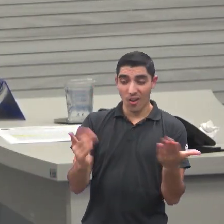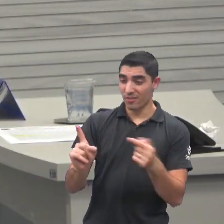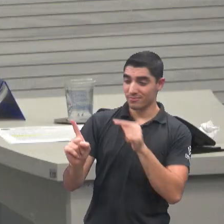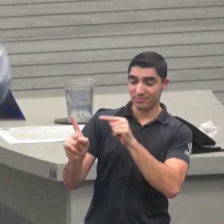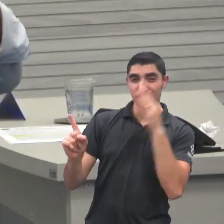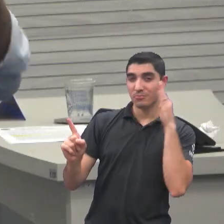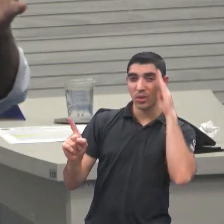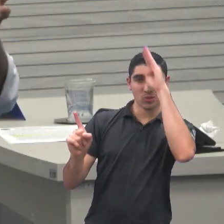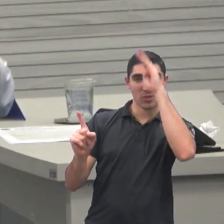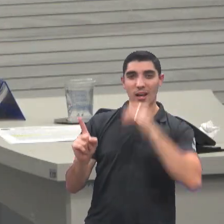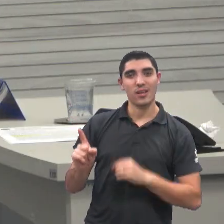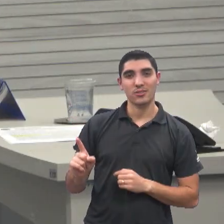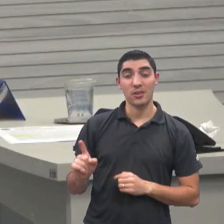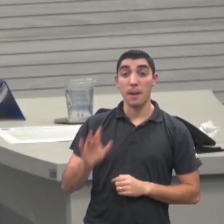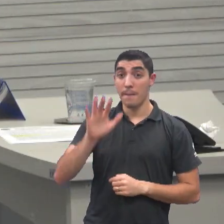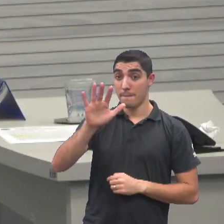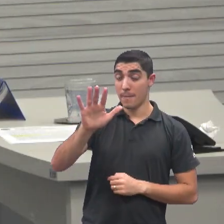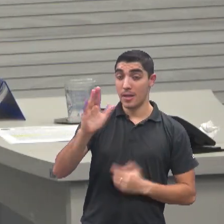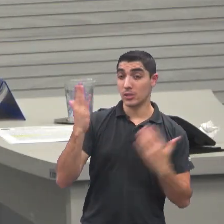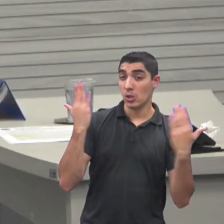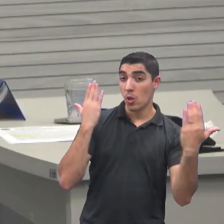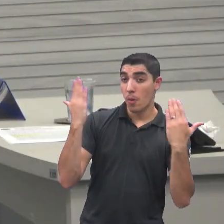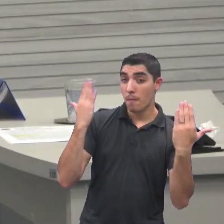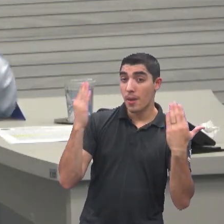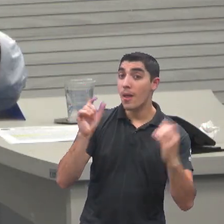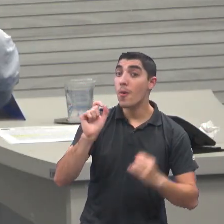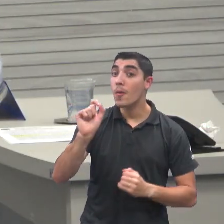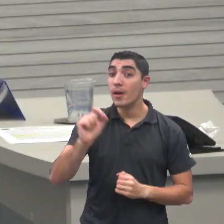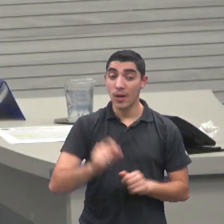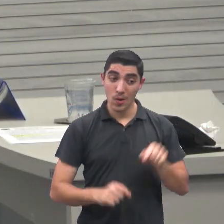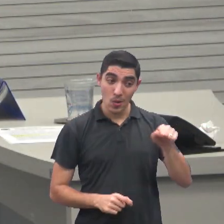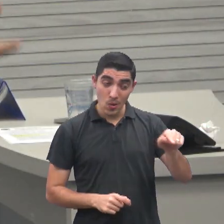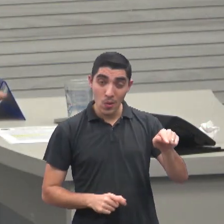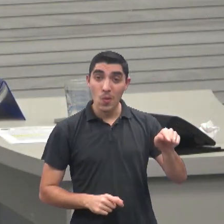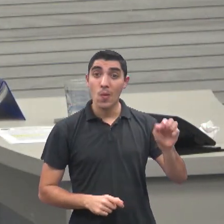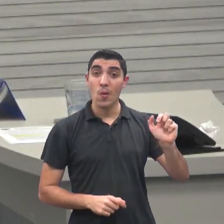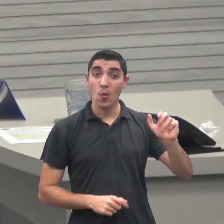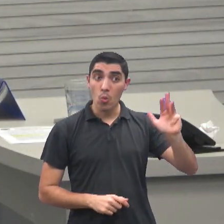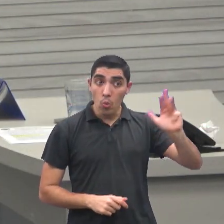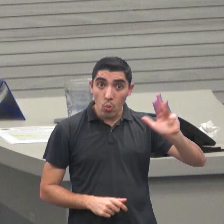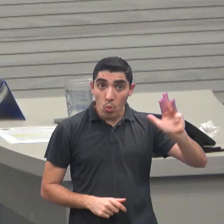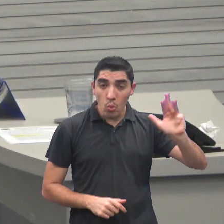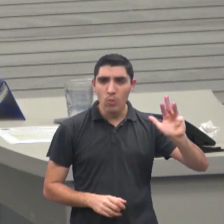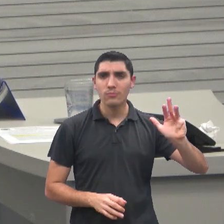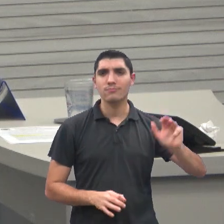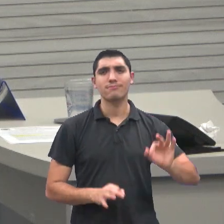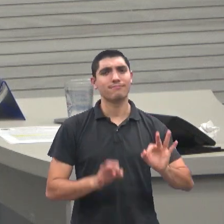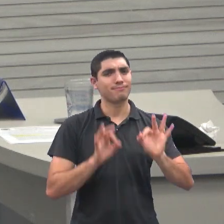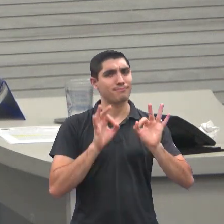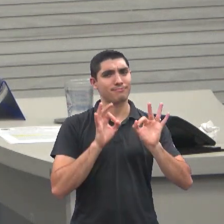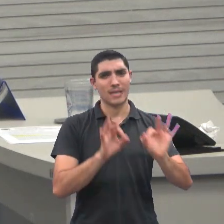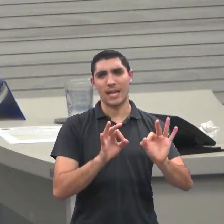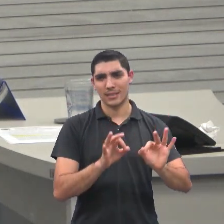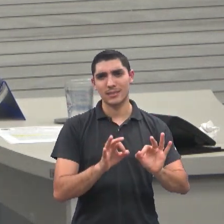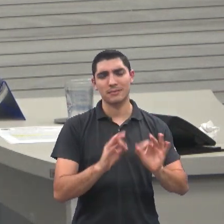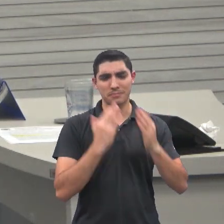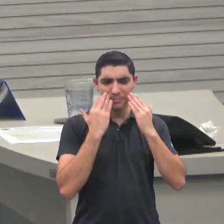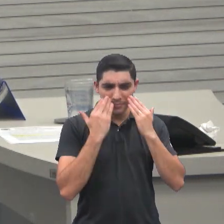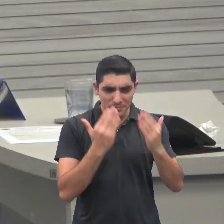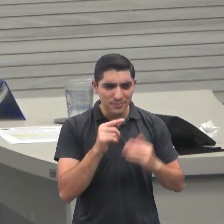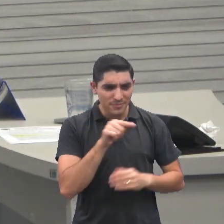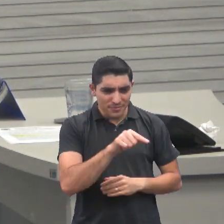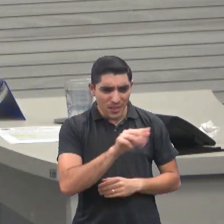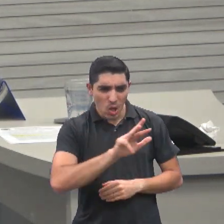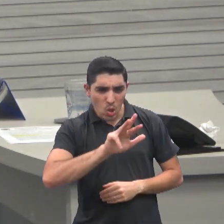Bolsonaro. Só que lá, o Lula era evidente, não é? Foi coisa de